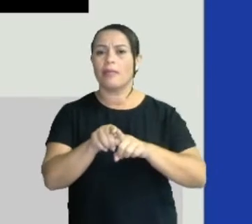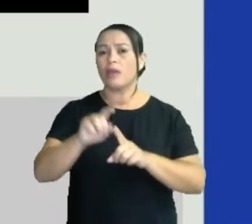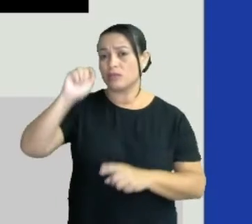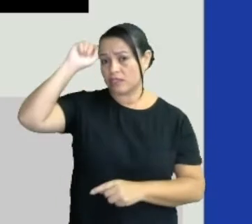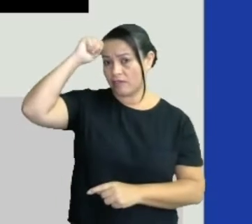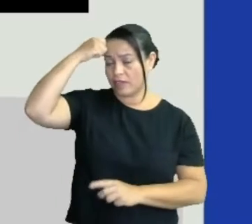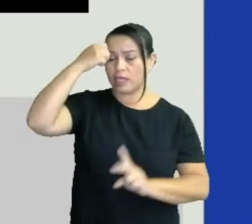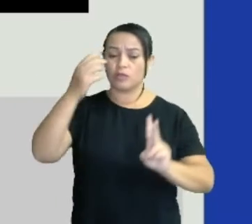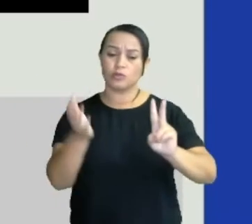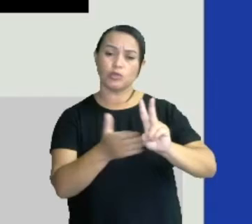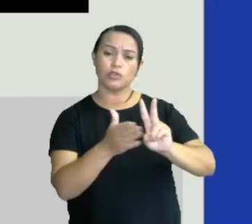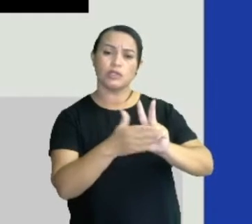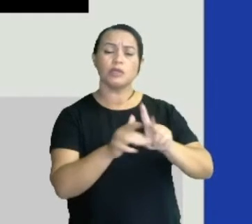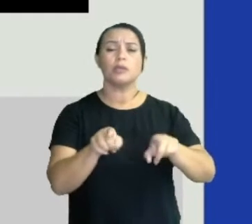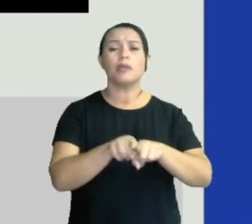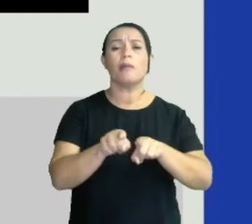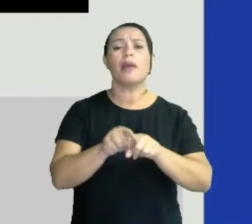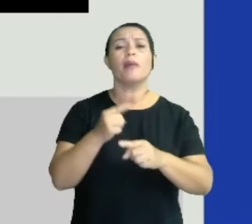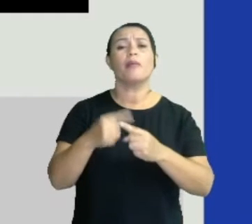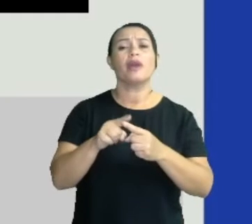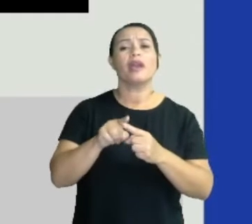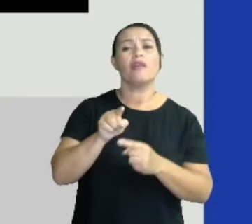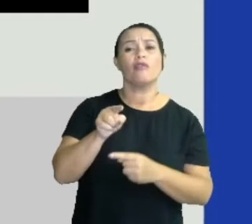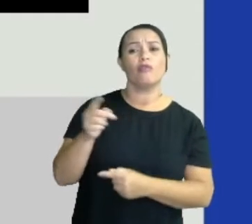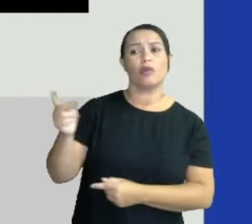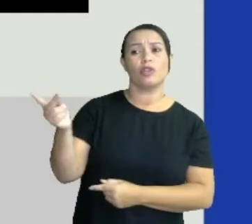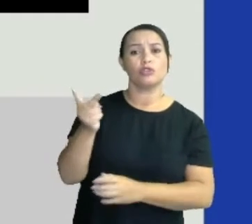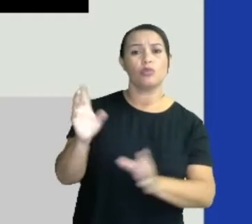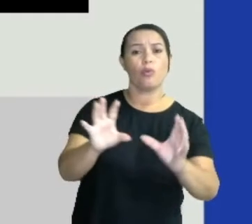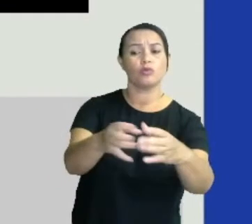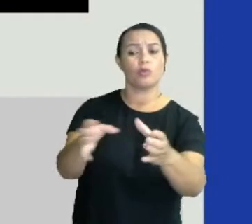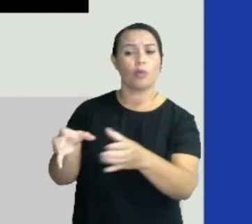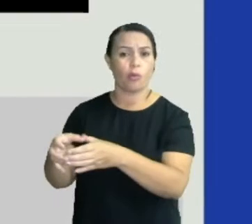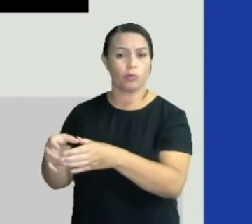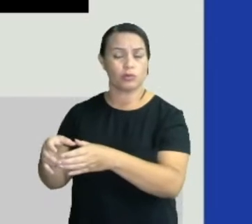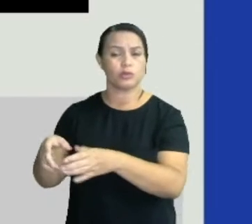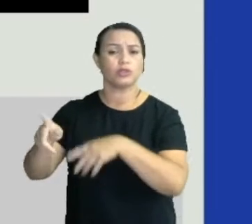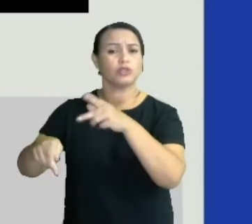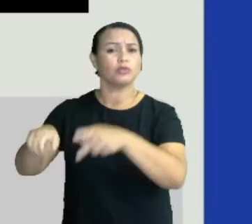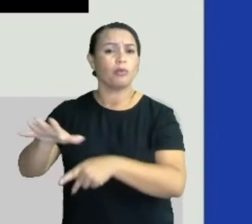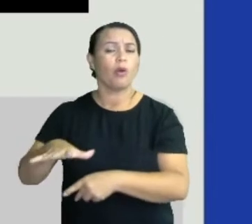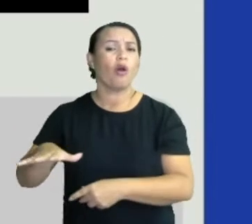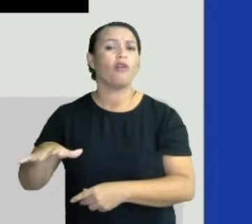os nativos destacam-se porque foi através deles que